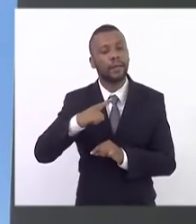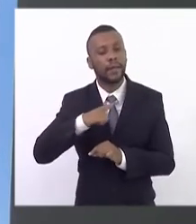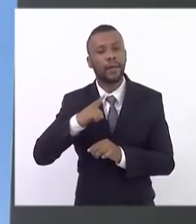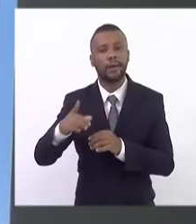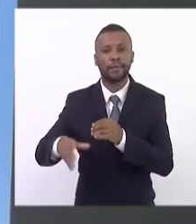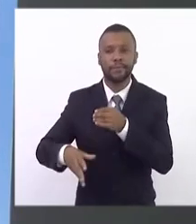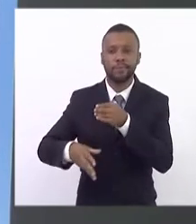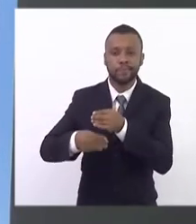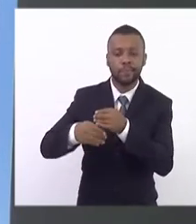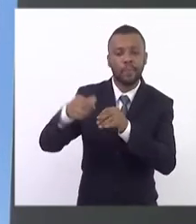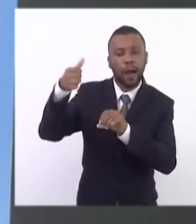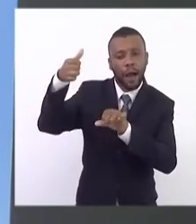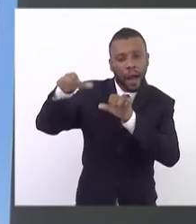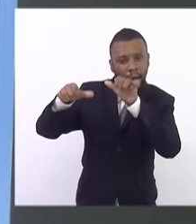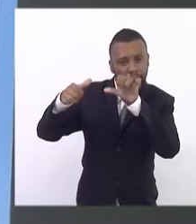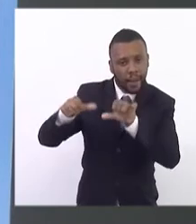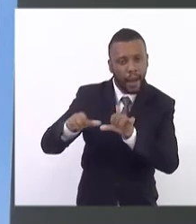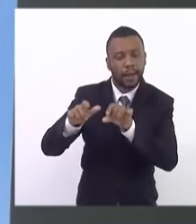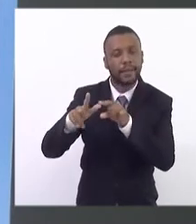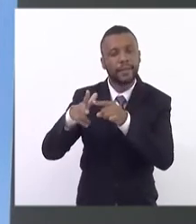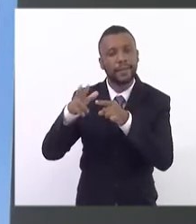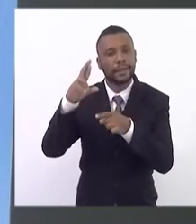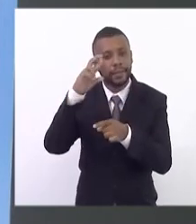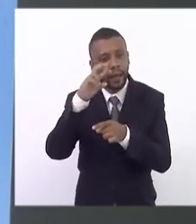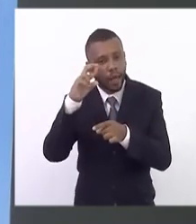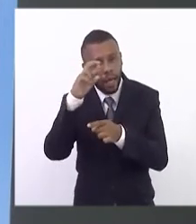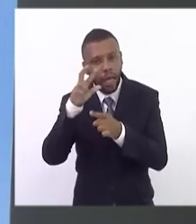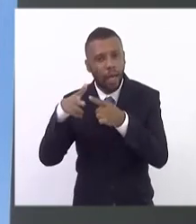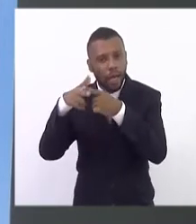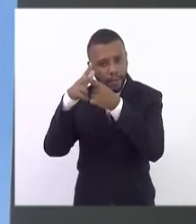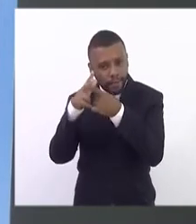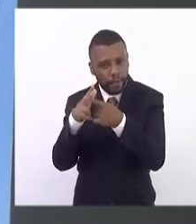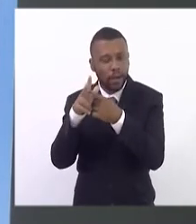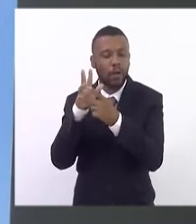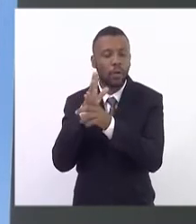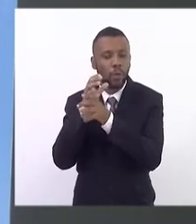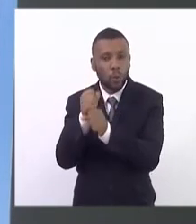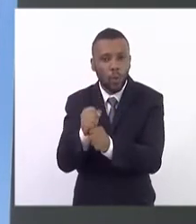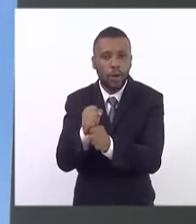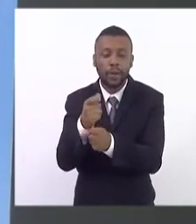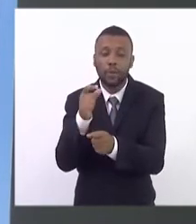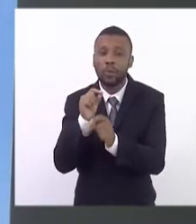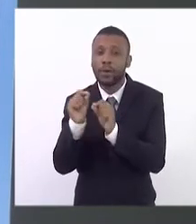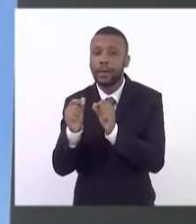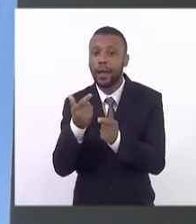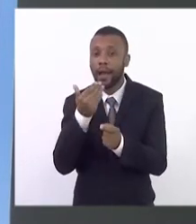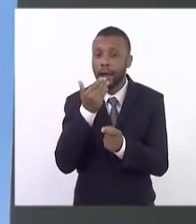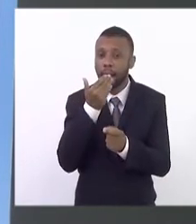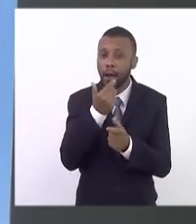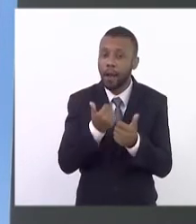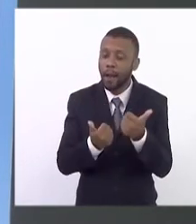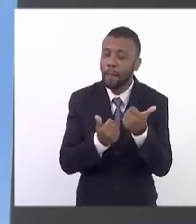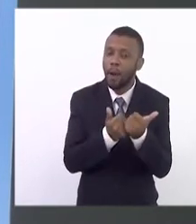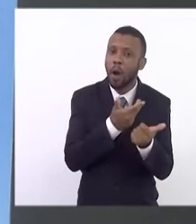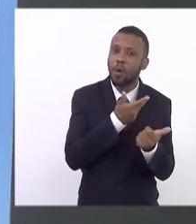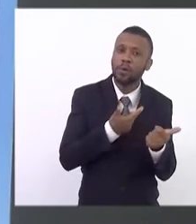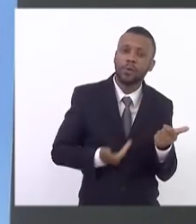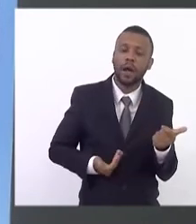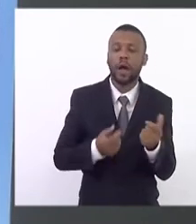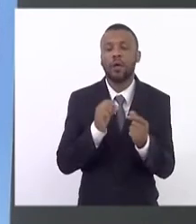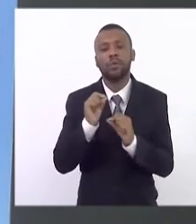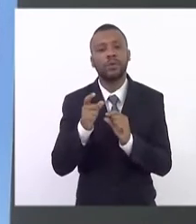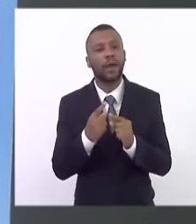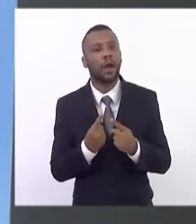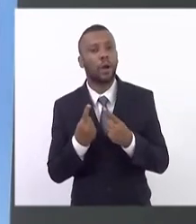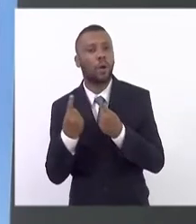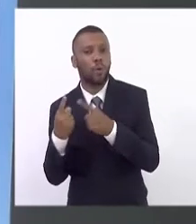uma análise na revisão quinquenal, o que é a favor do Estado, o que é contra o Estado. Né? A